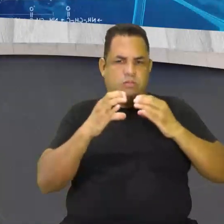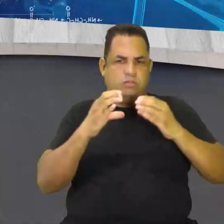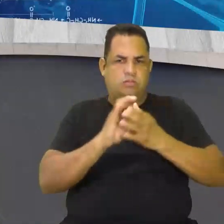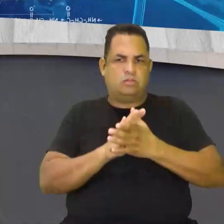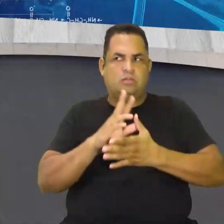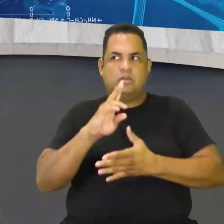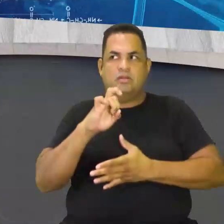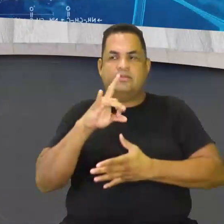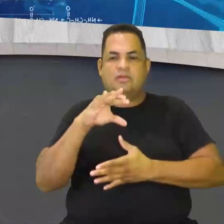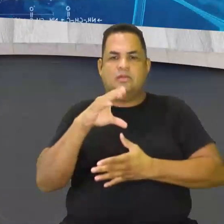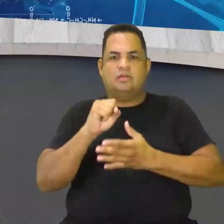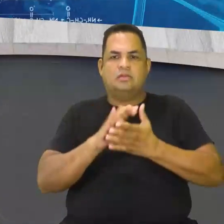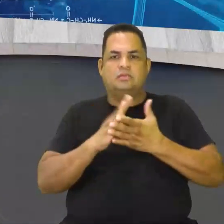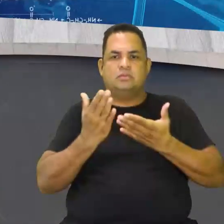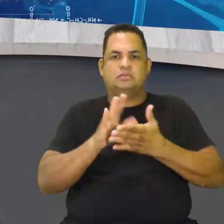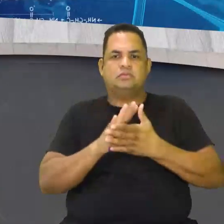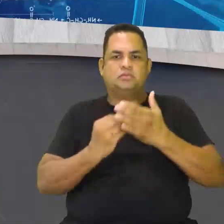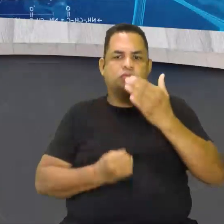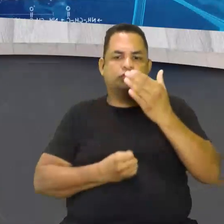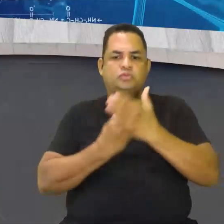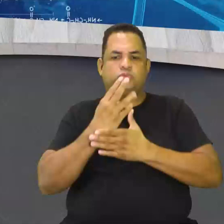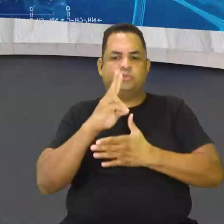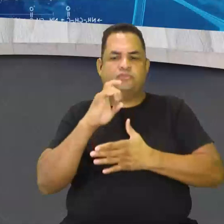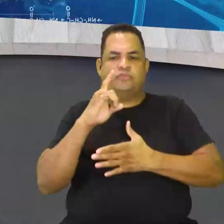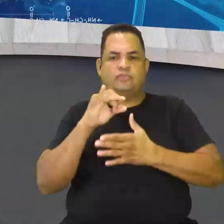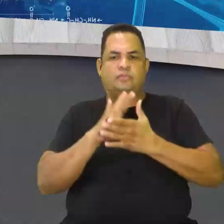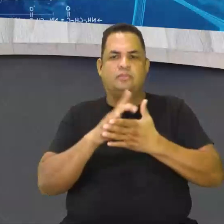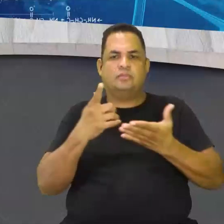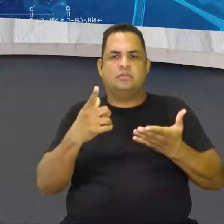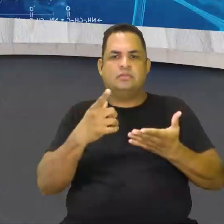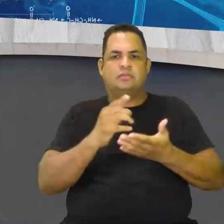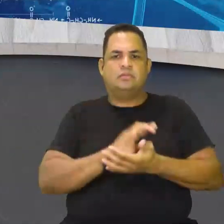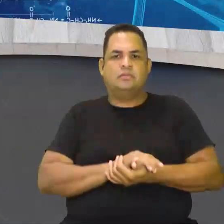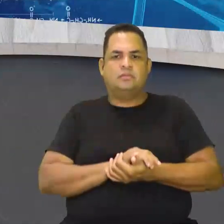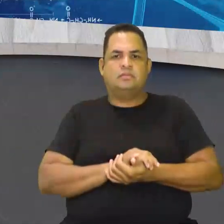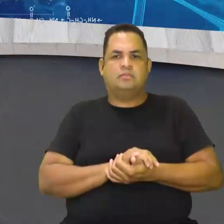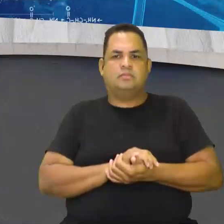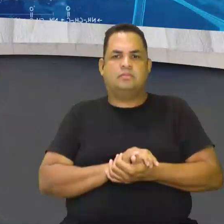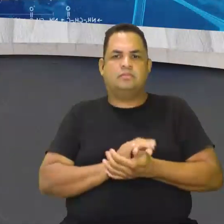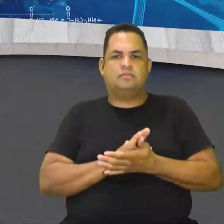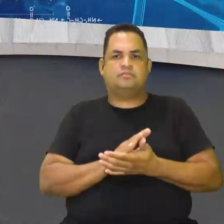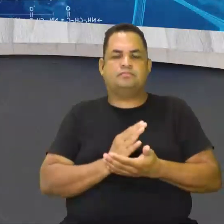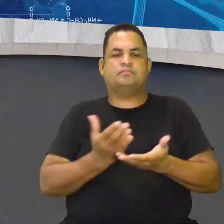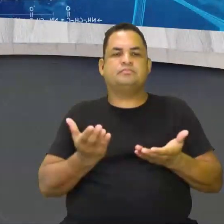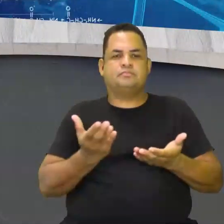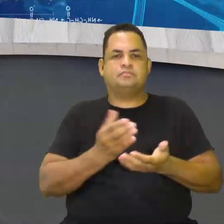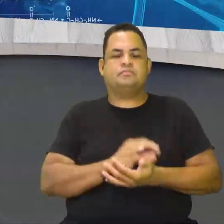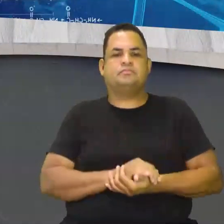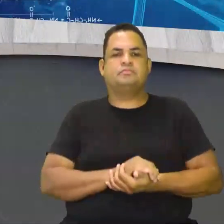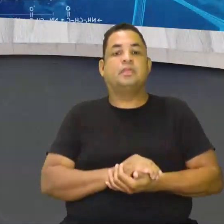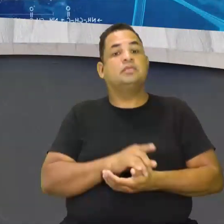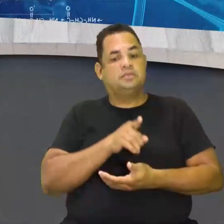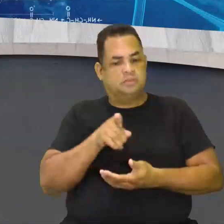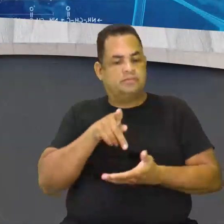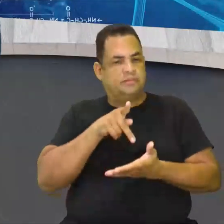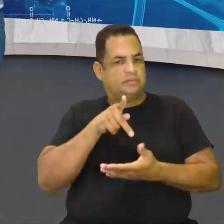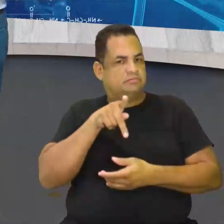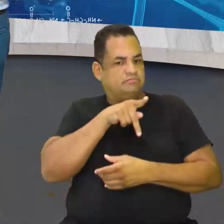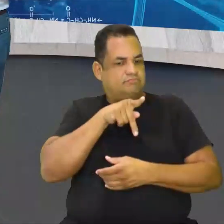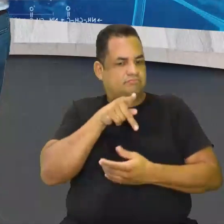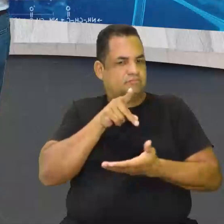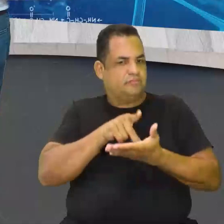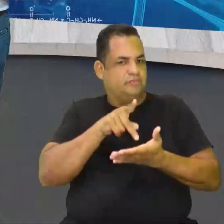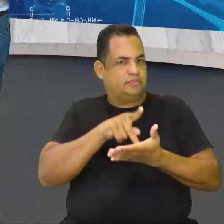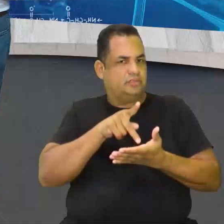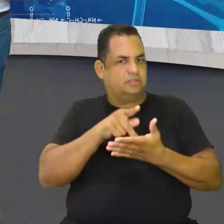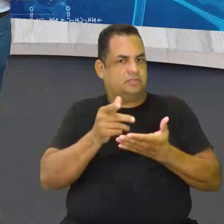a vácuo. Ele gera um vácuo que denominamos uma pressão negativa, não é isso mesmo, professora Sabrina? Exatamente. Ela vai ser